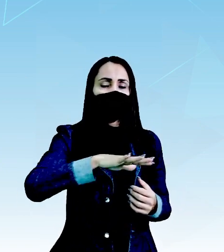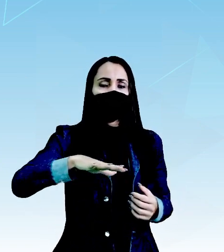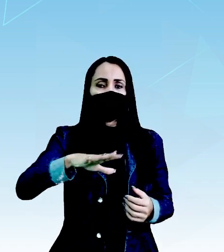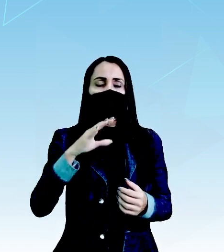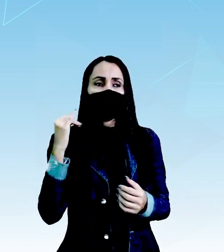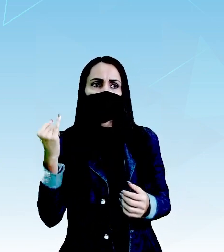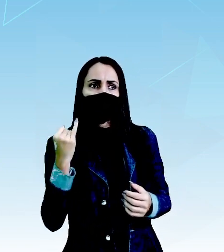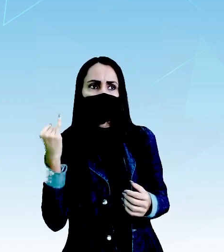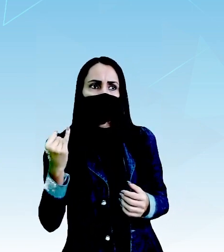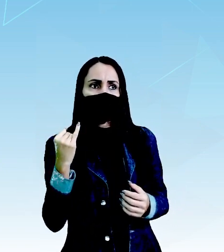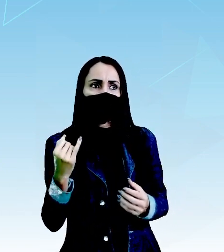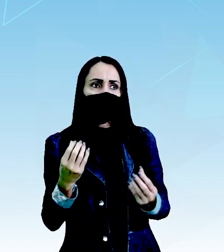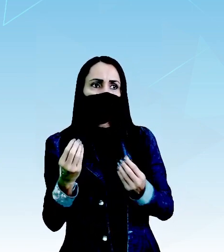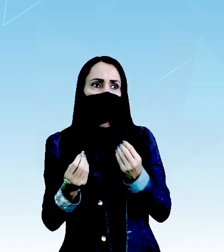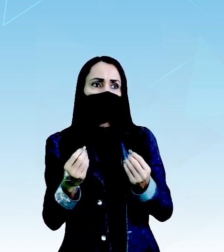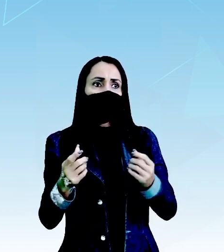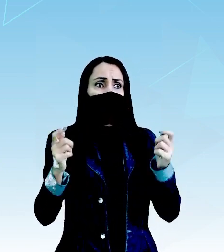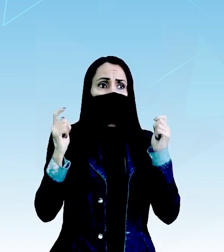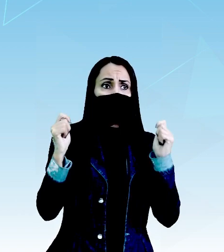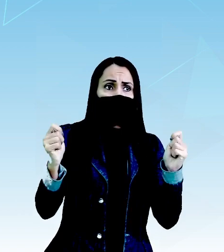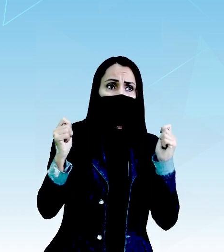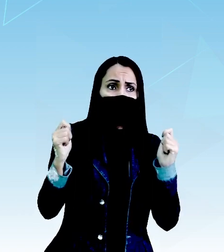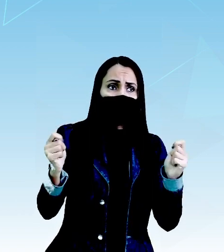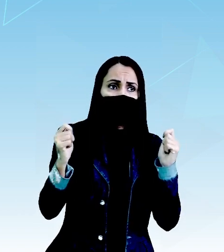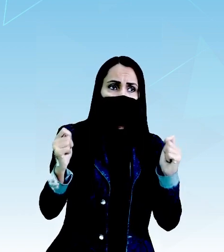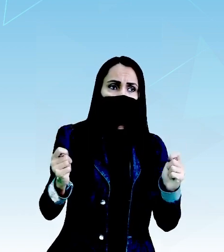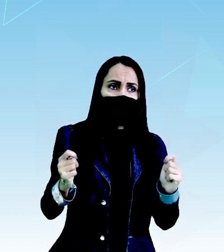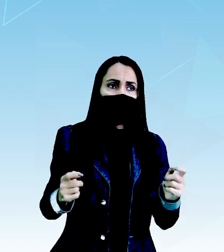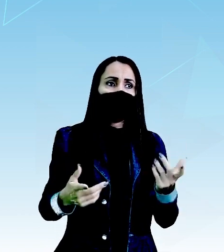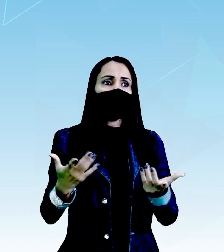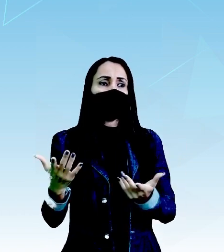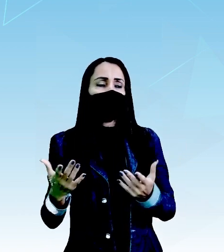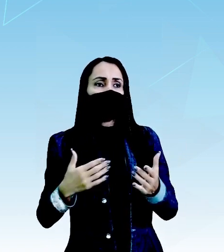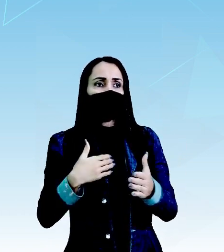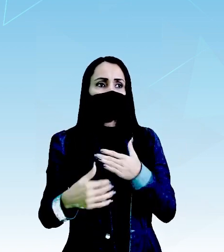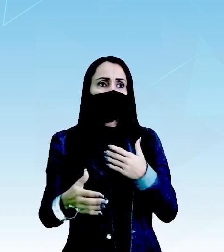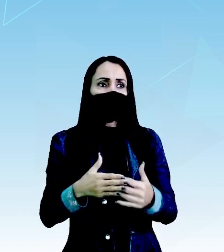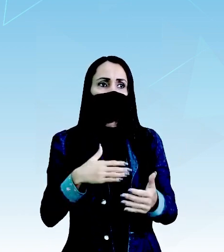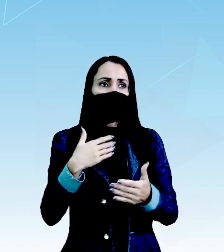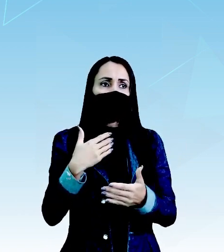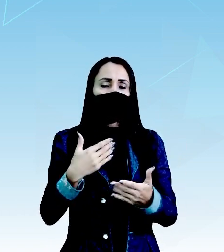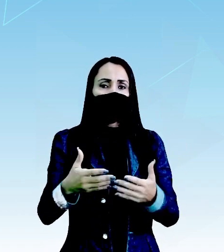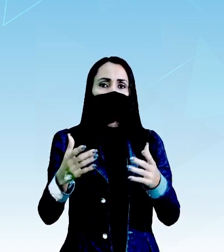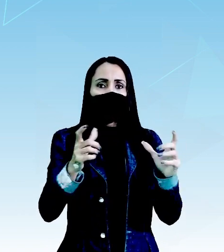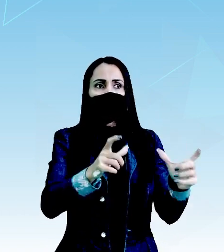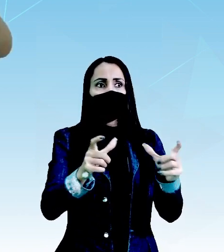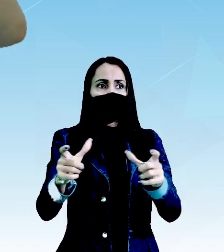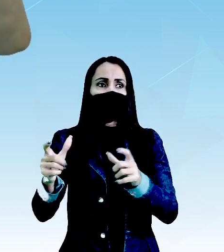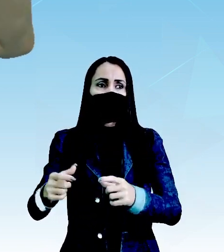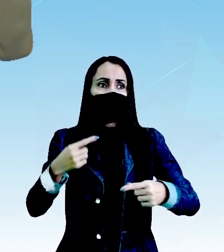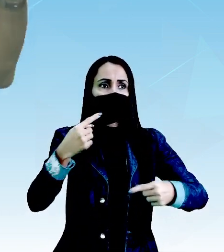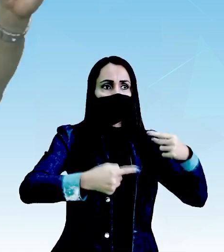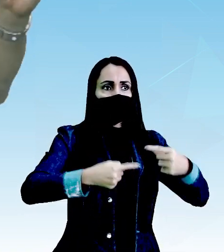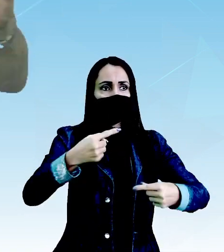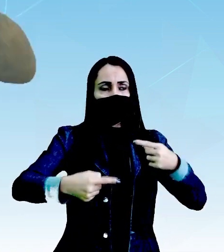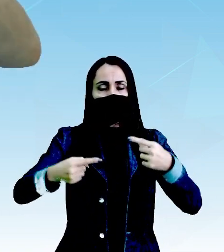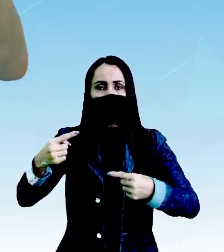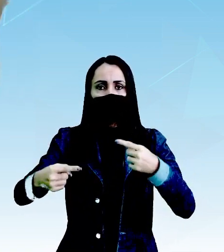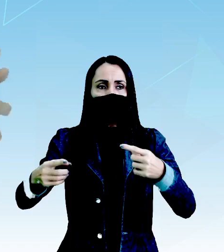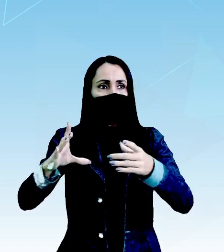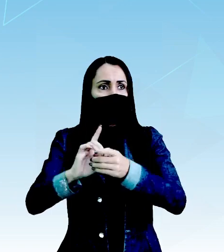enquanto forma de manifestação crítica em qualquer esfera, seja ela pública, social,